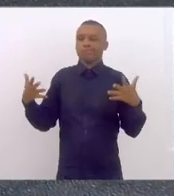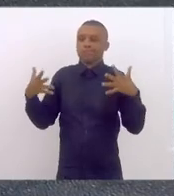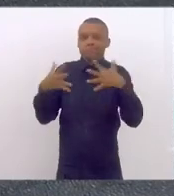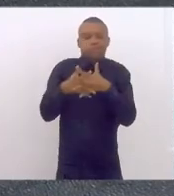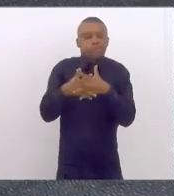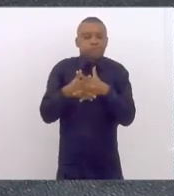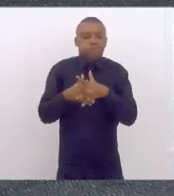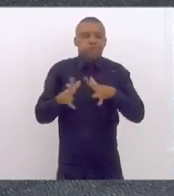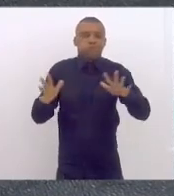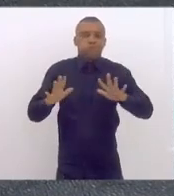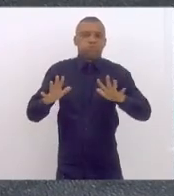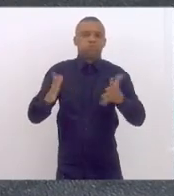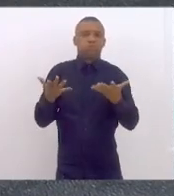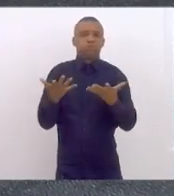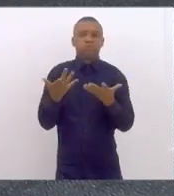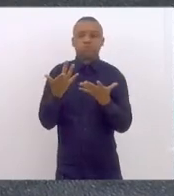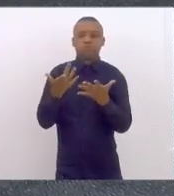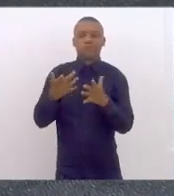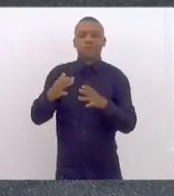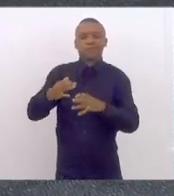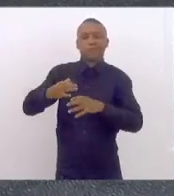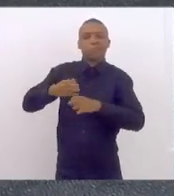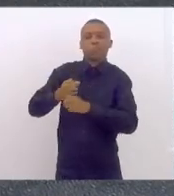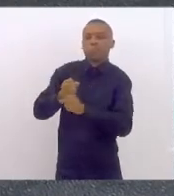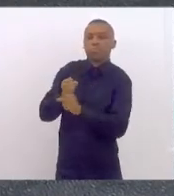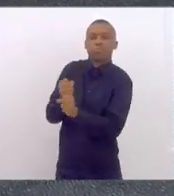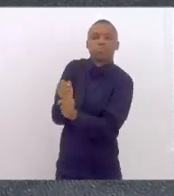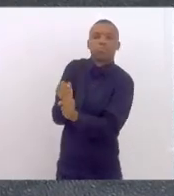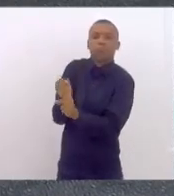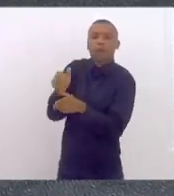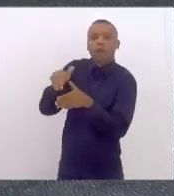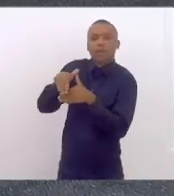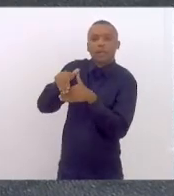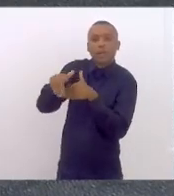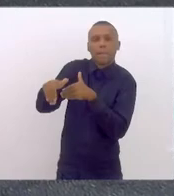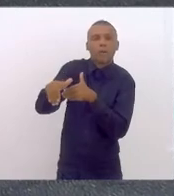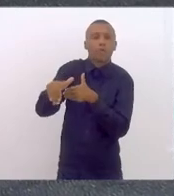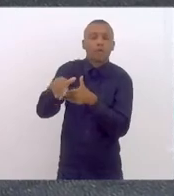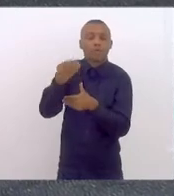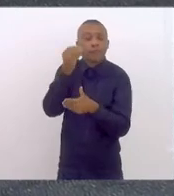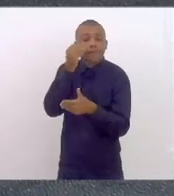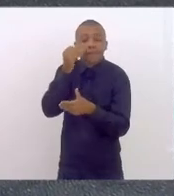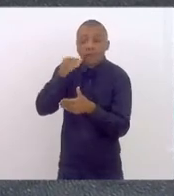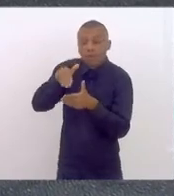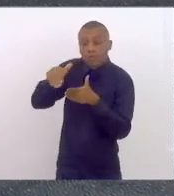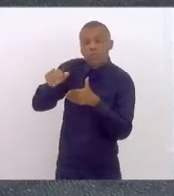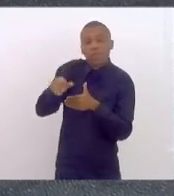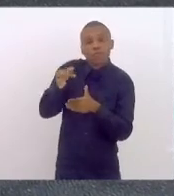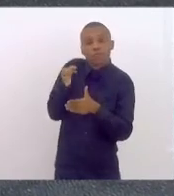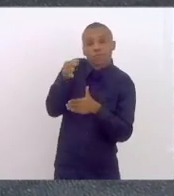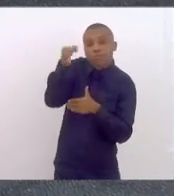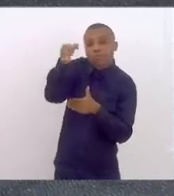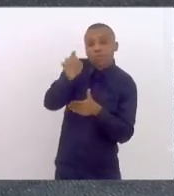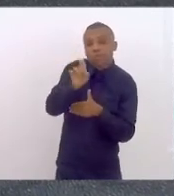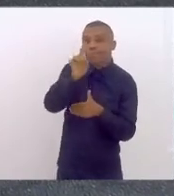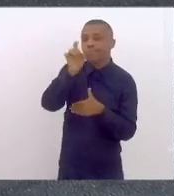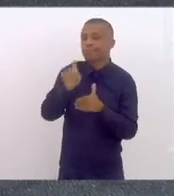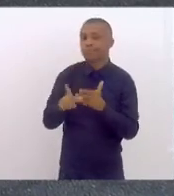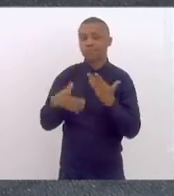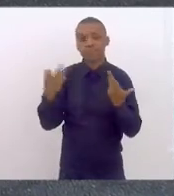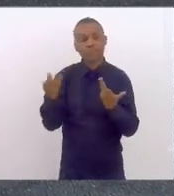esses gafaçamento daqui a pouco vamos ver vamos ver se aparece aí